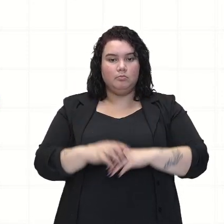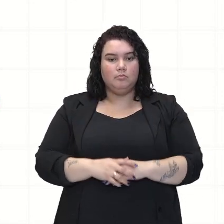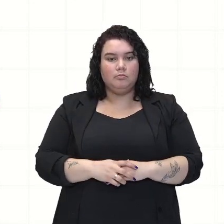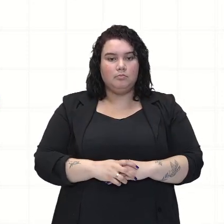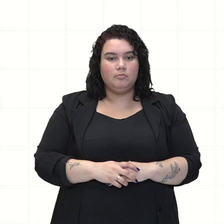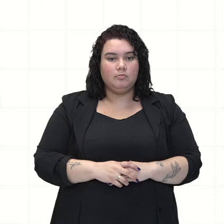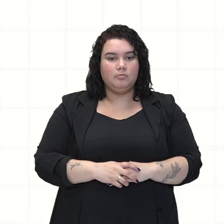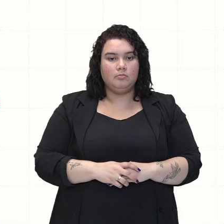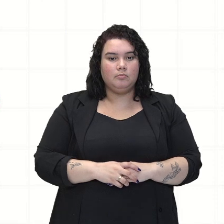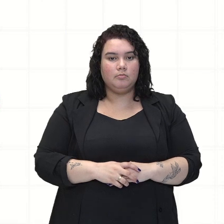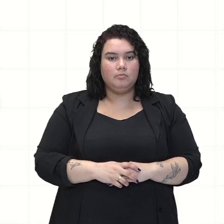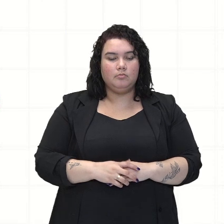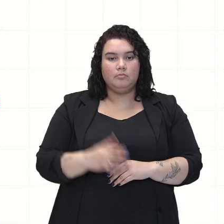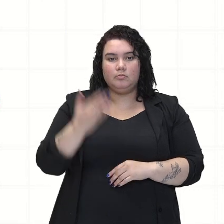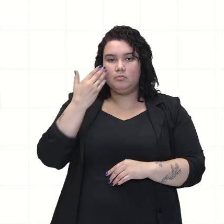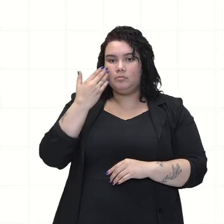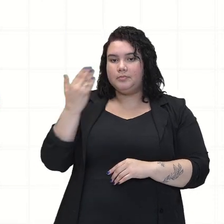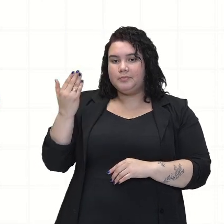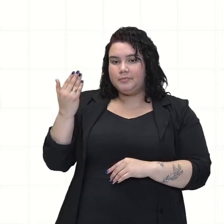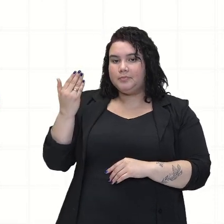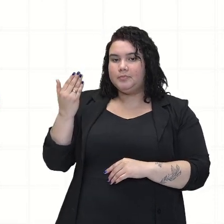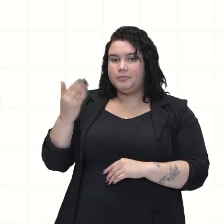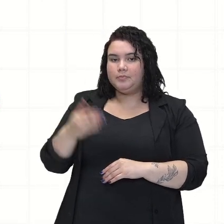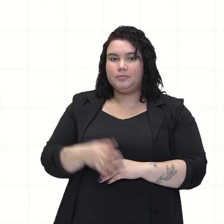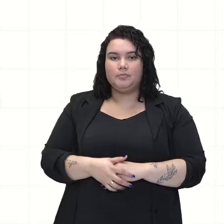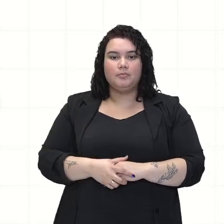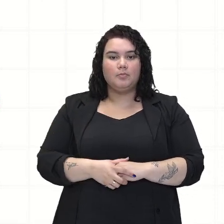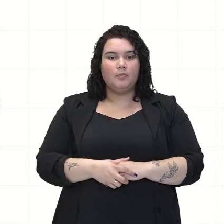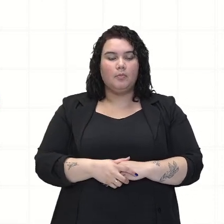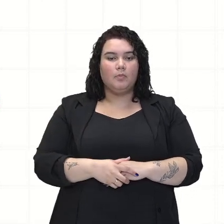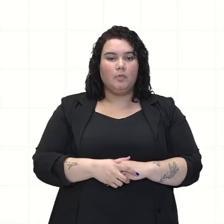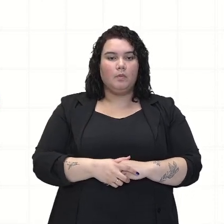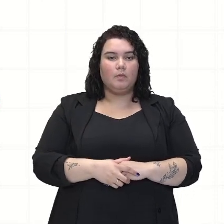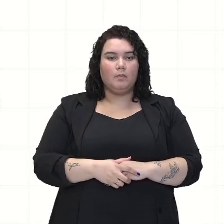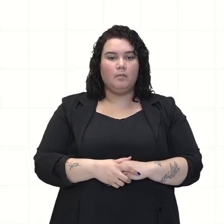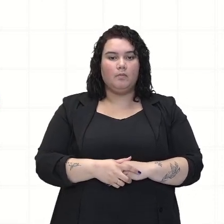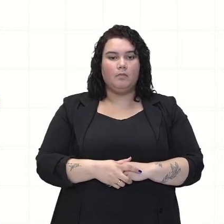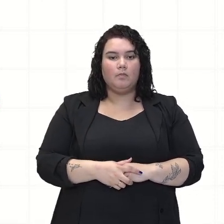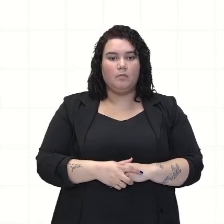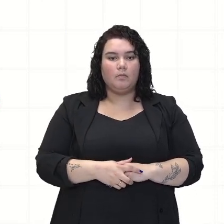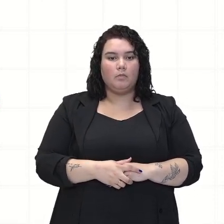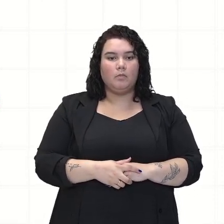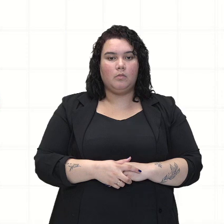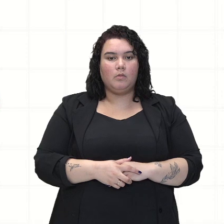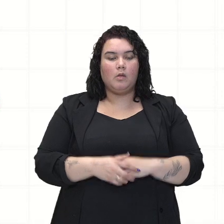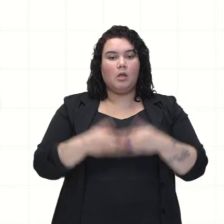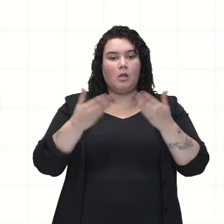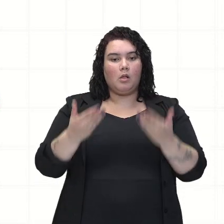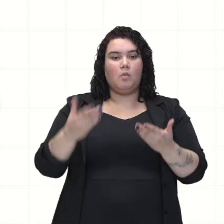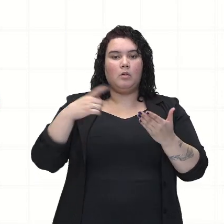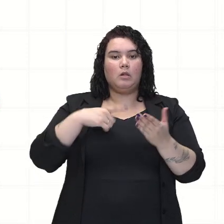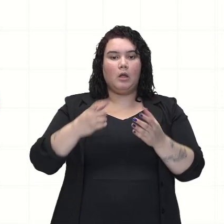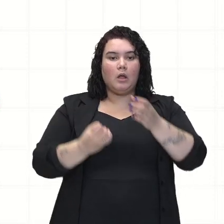No sentido aqui anti-horário. Tá? E aqui nós temos o